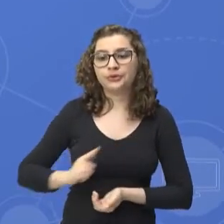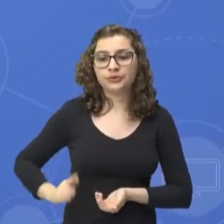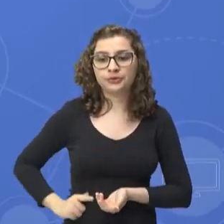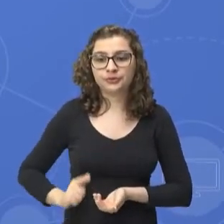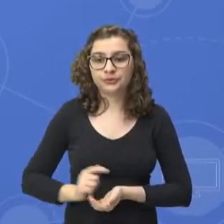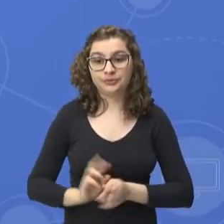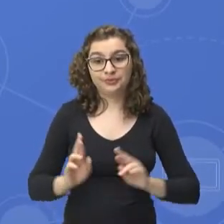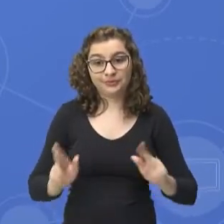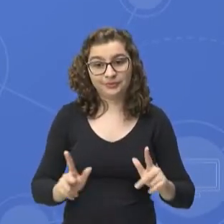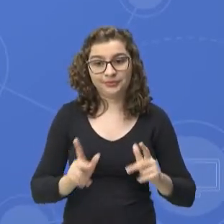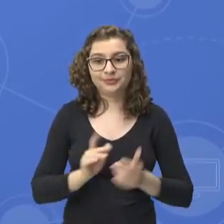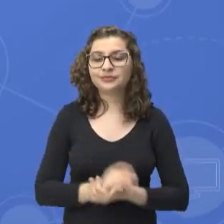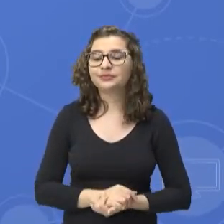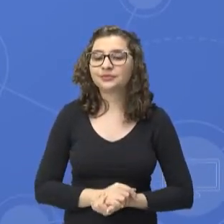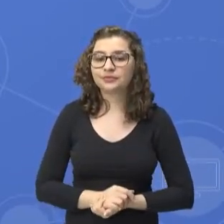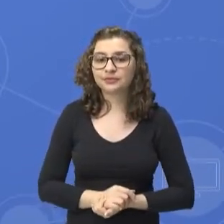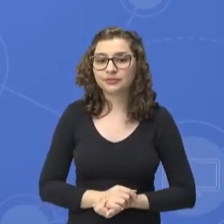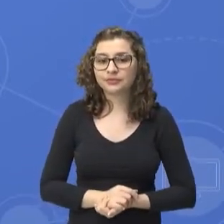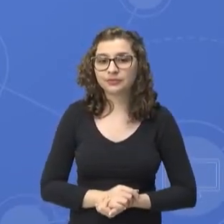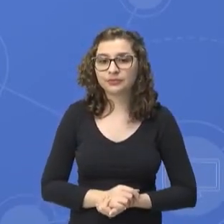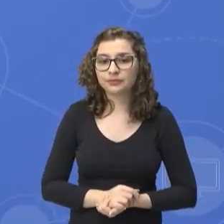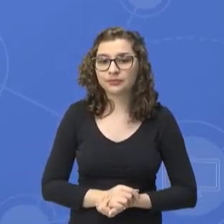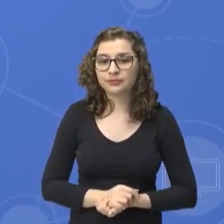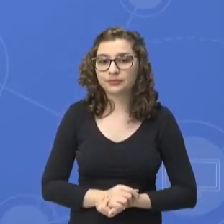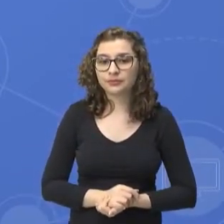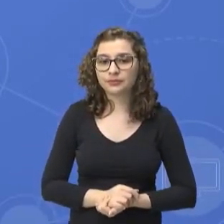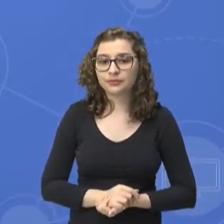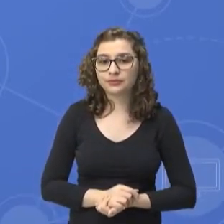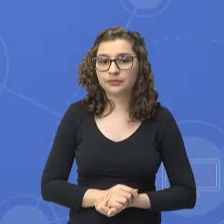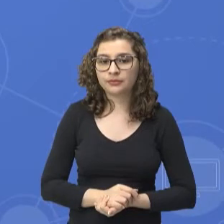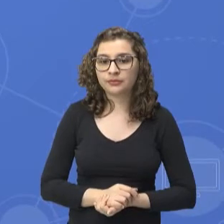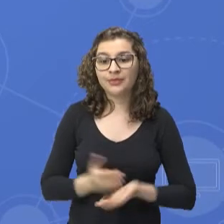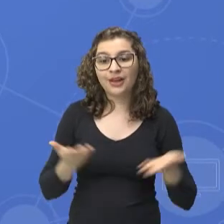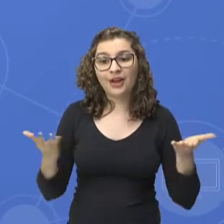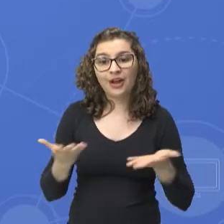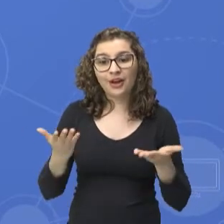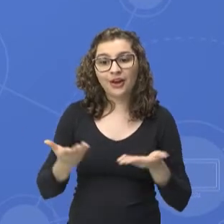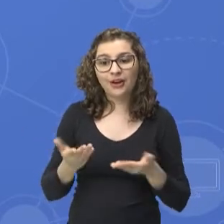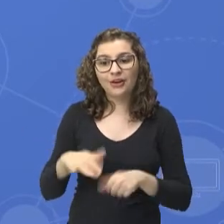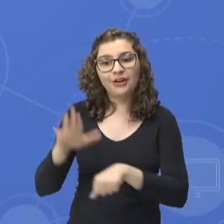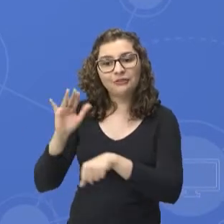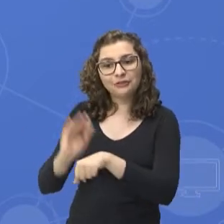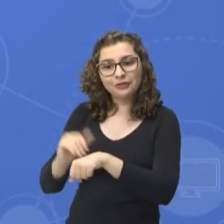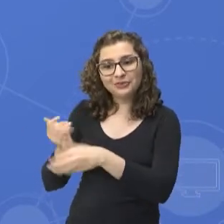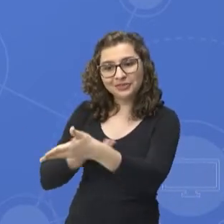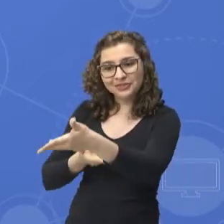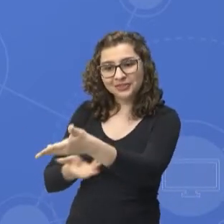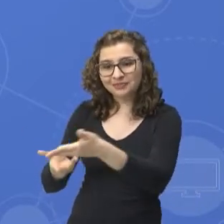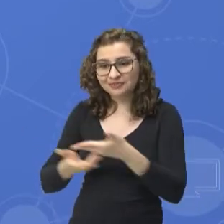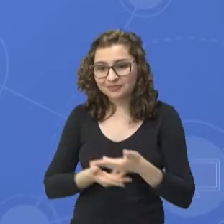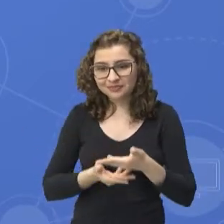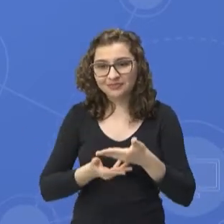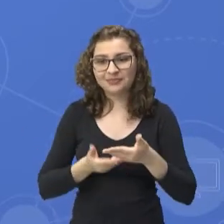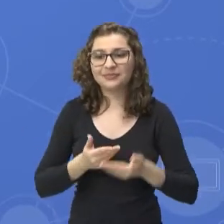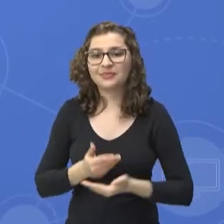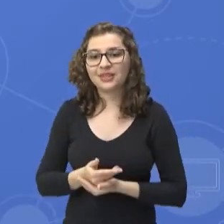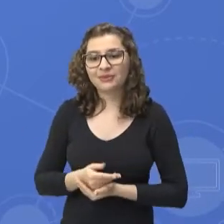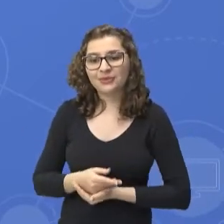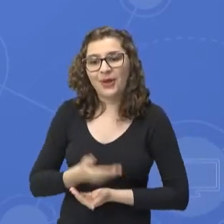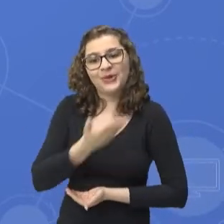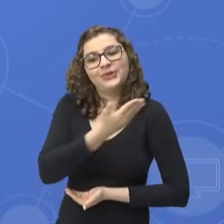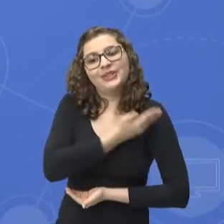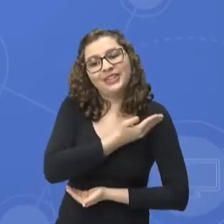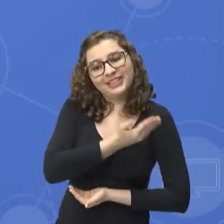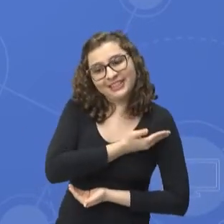essa diferença aí. Não é isso? E aí nós vamos chamar o nosso amigo aí, o nosso participante sempre das nossas aulas,